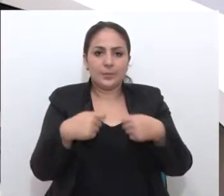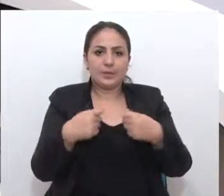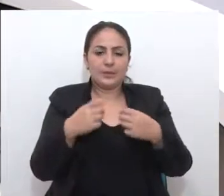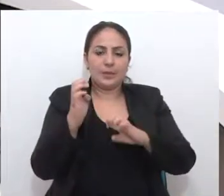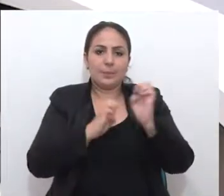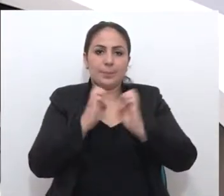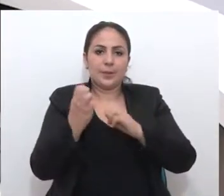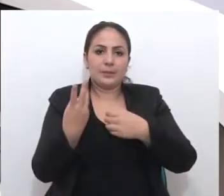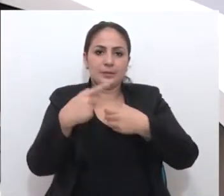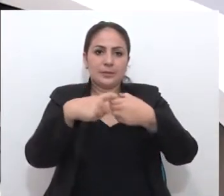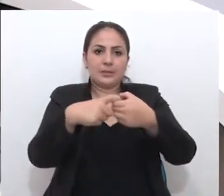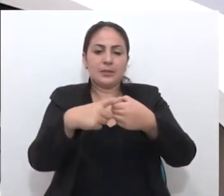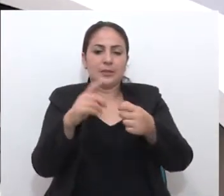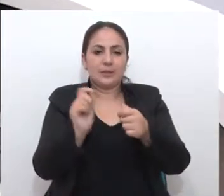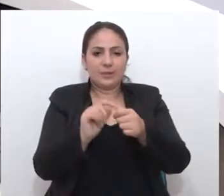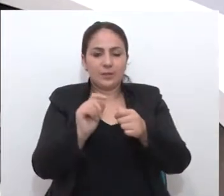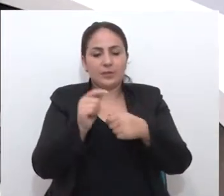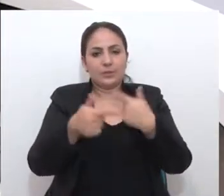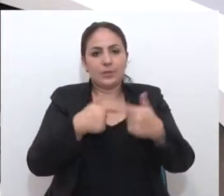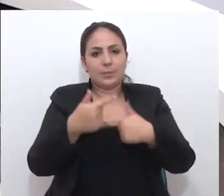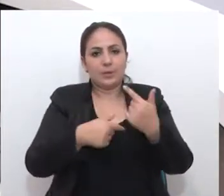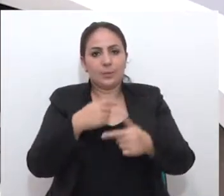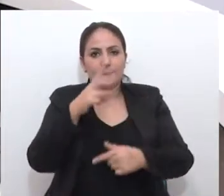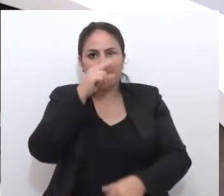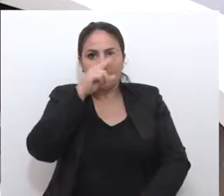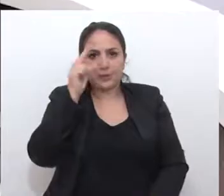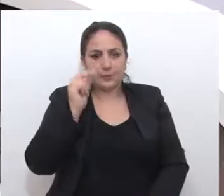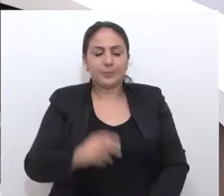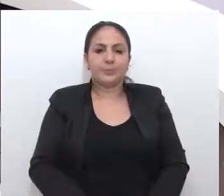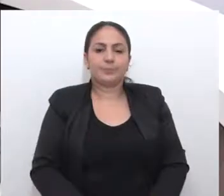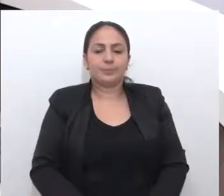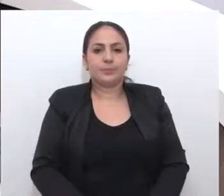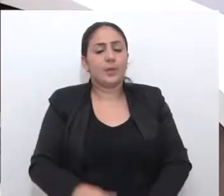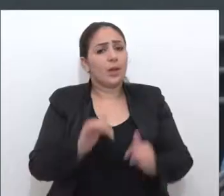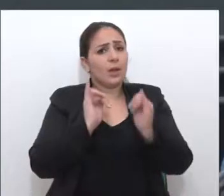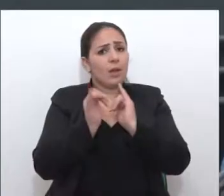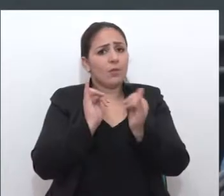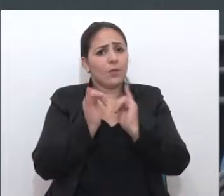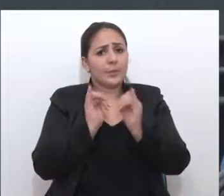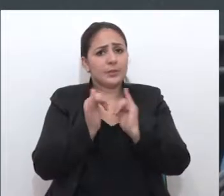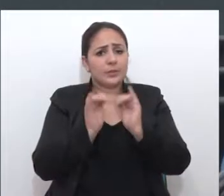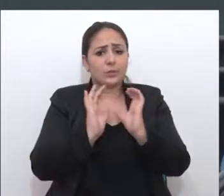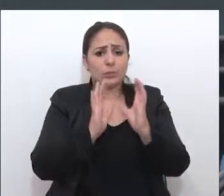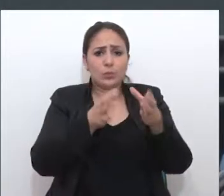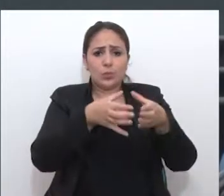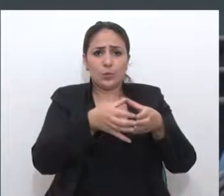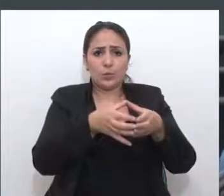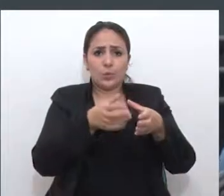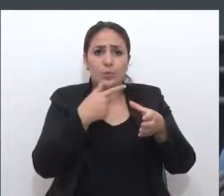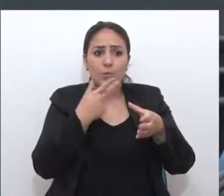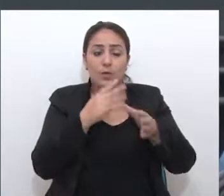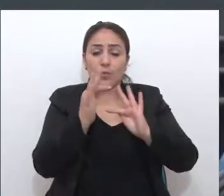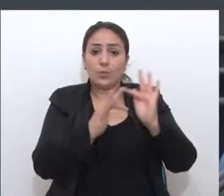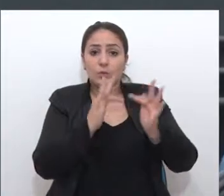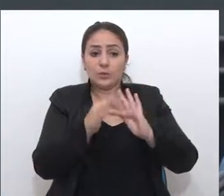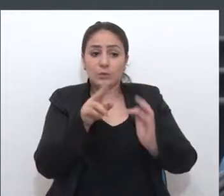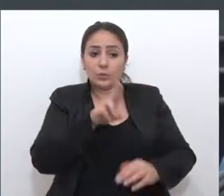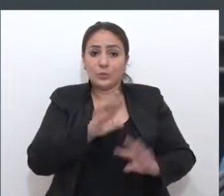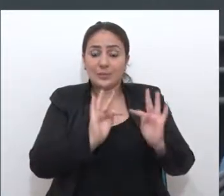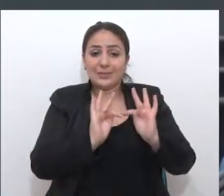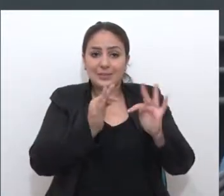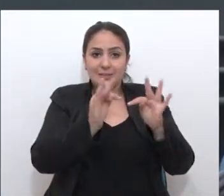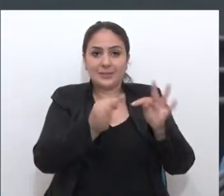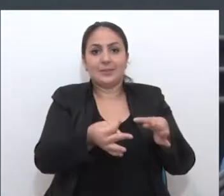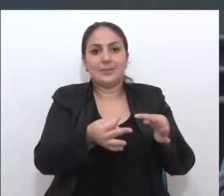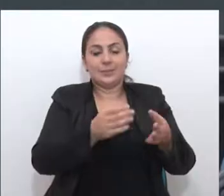da empresa terceirizada que presta o serviço para a Prefeitura. Segundo informações da categoria, em